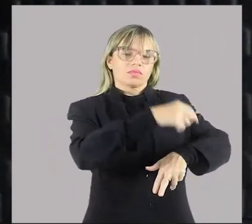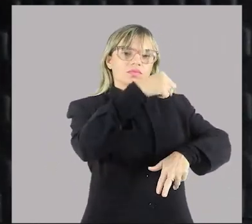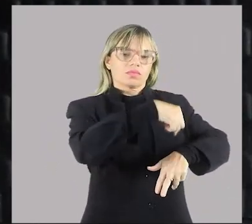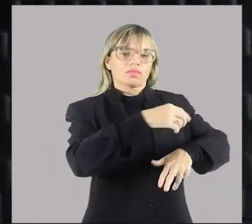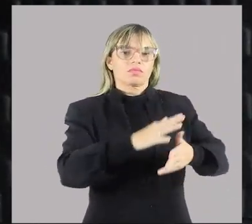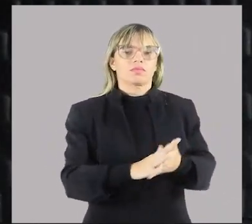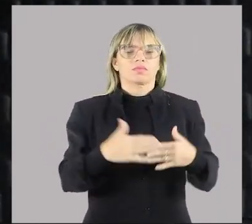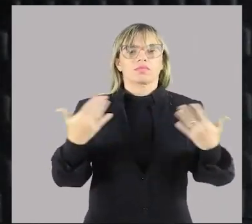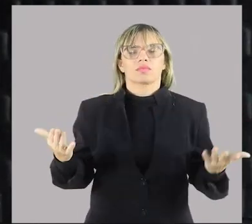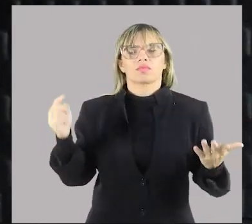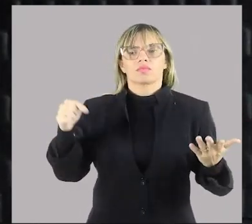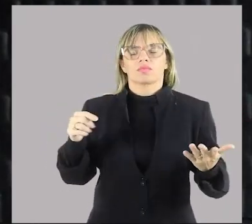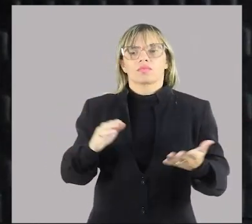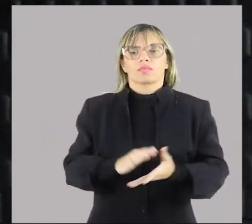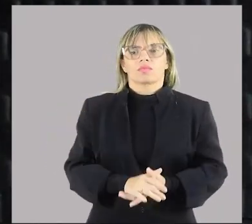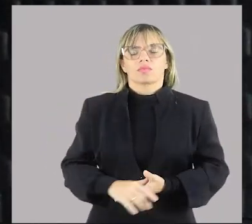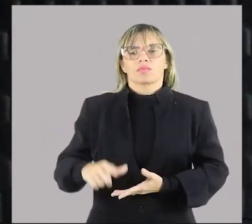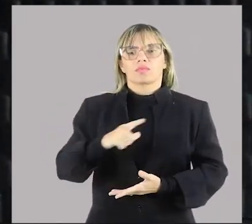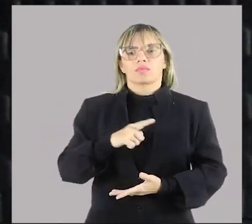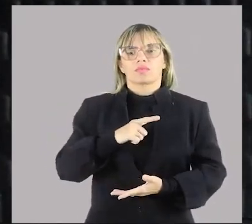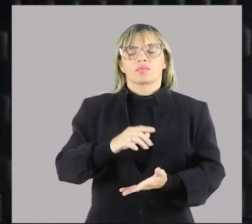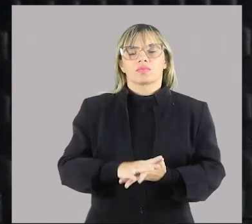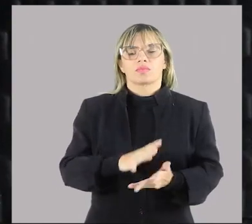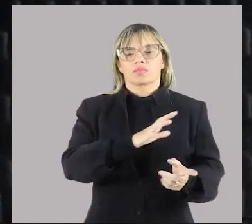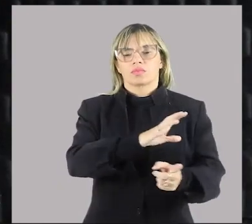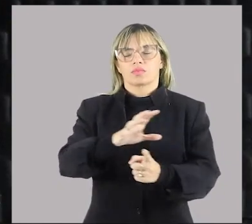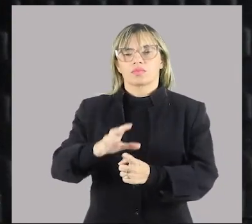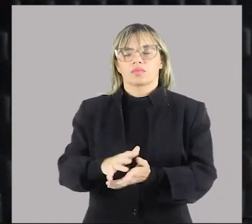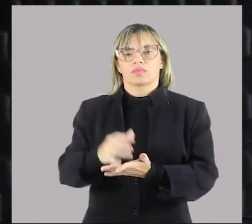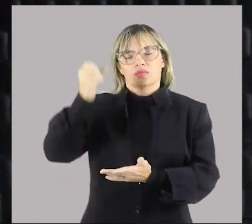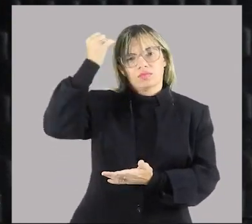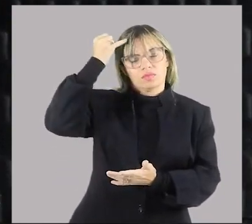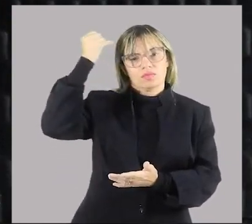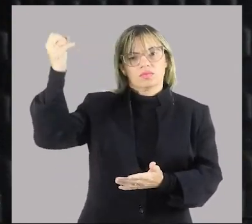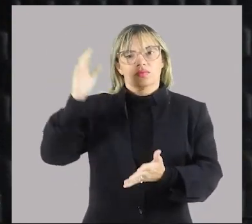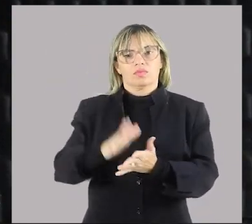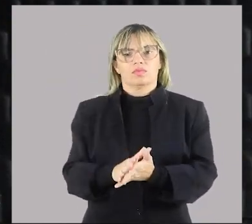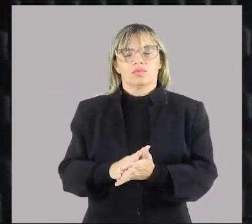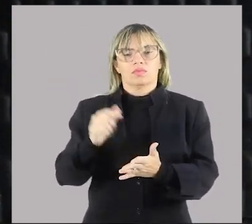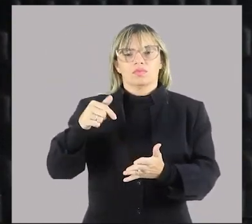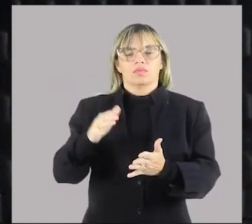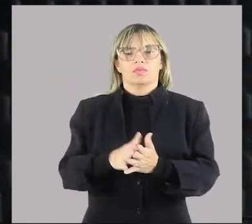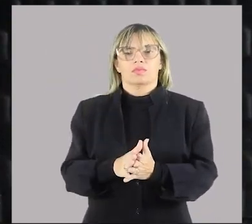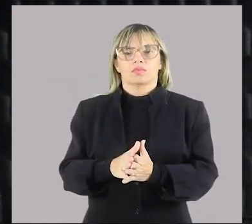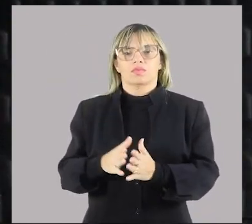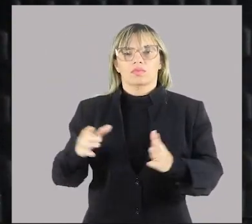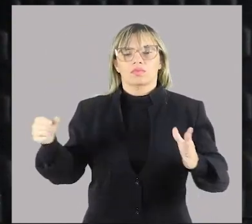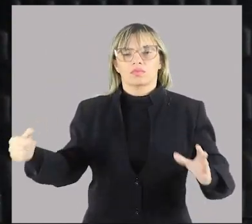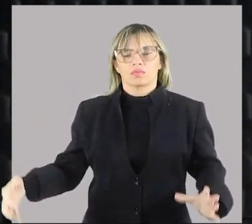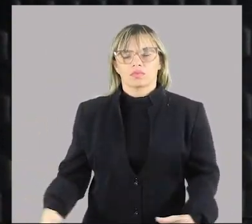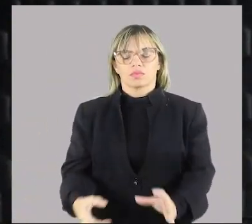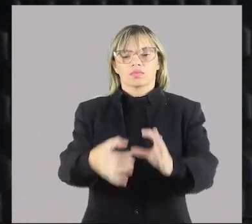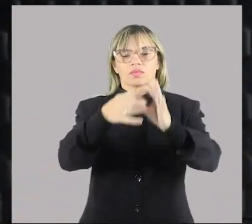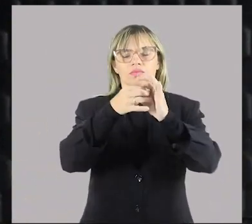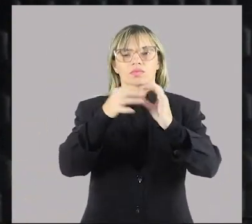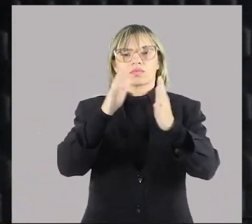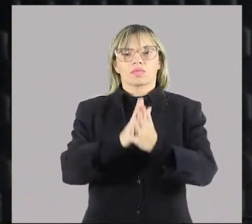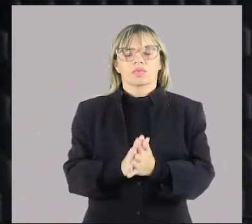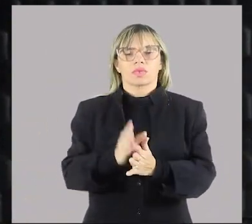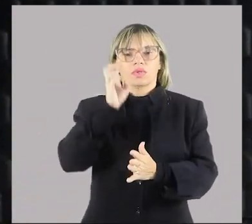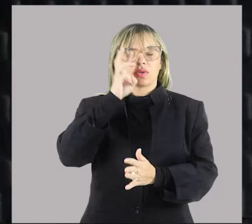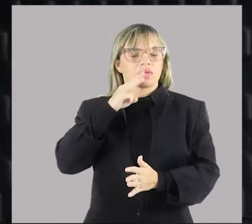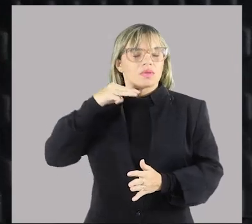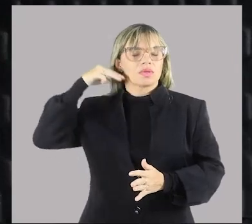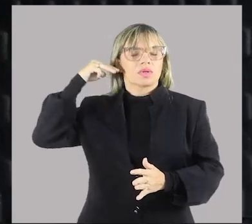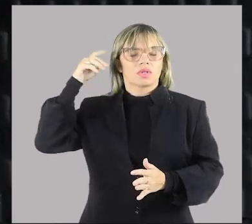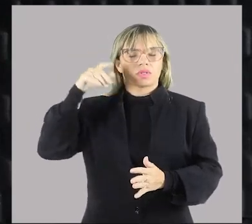operariado, inclusive, que vai se agarrar às ideias ligadas ao comunismo, ao marxismo. Porque no começo da República,